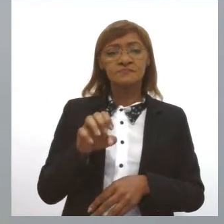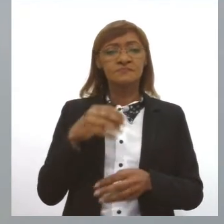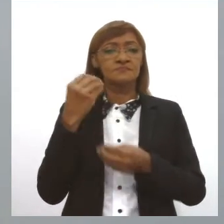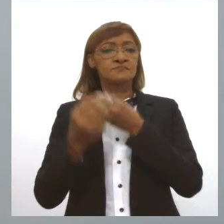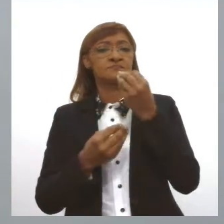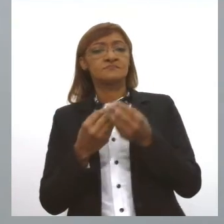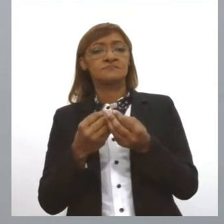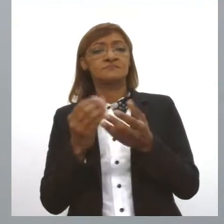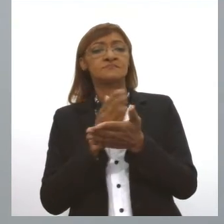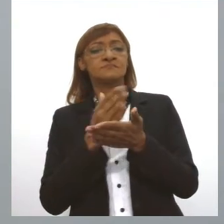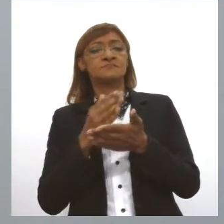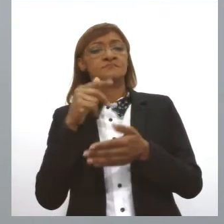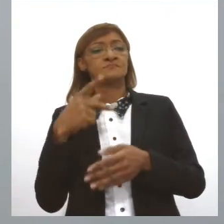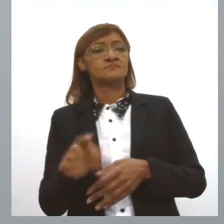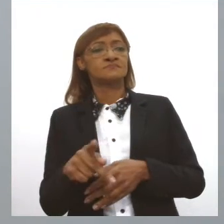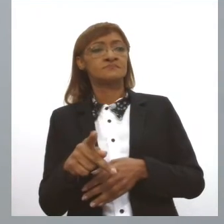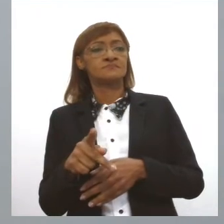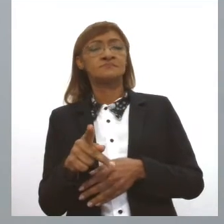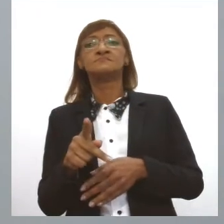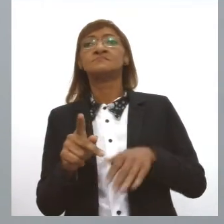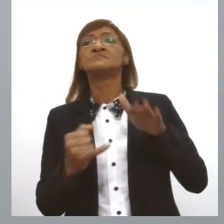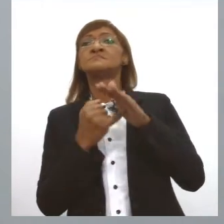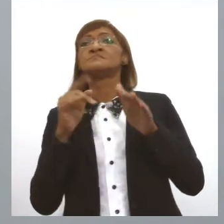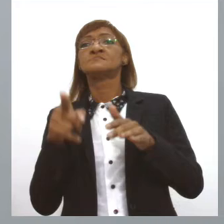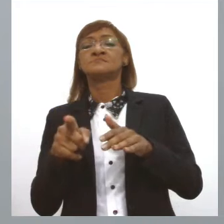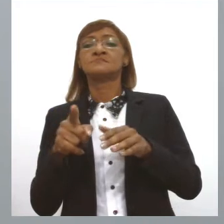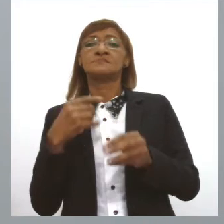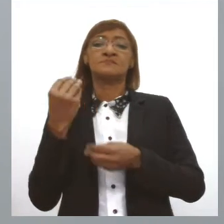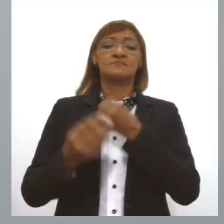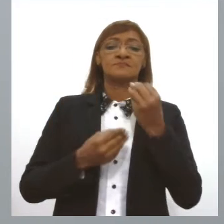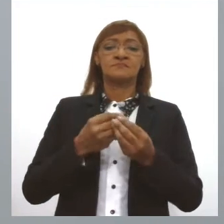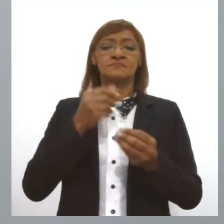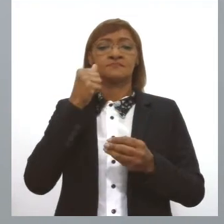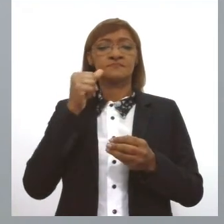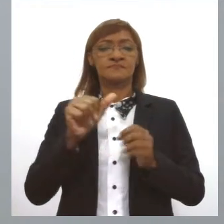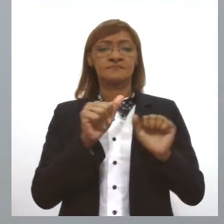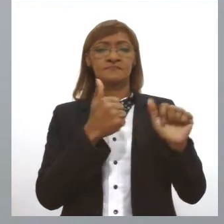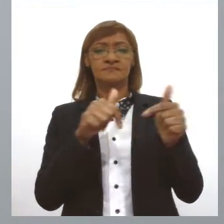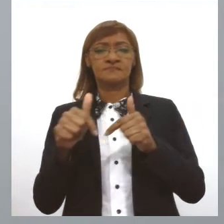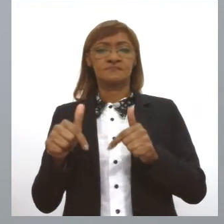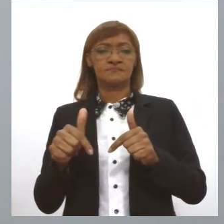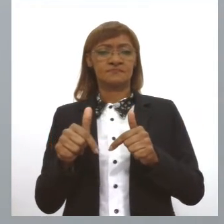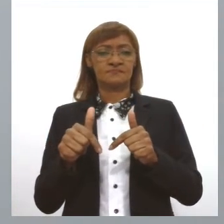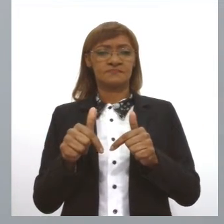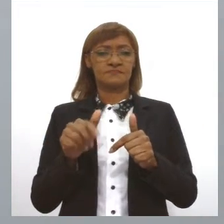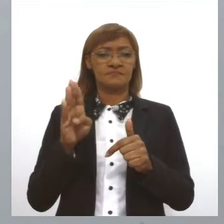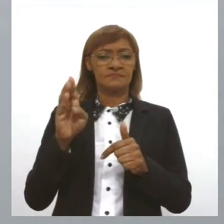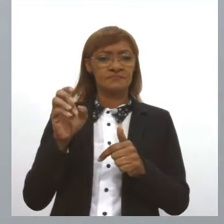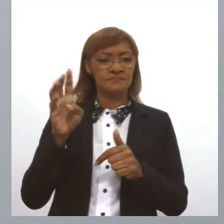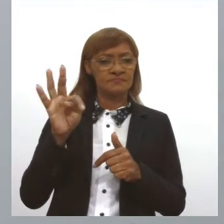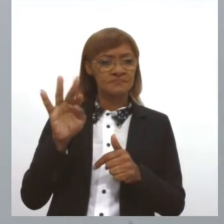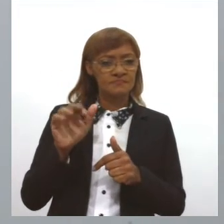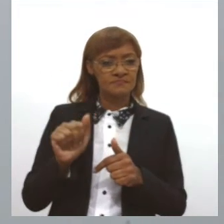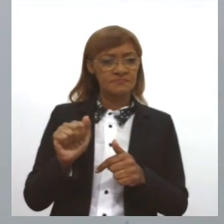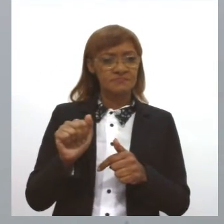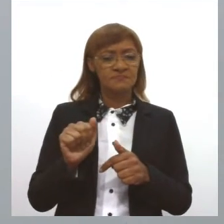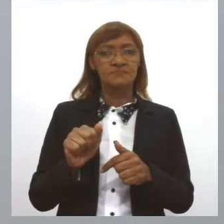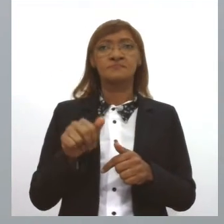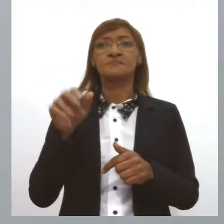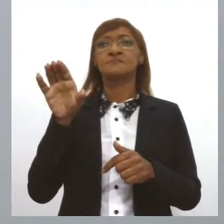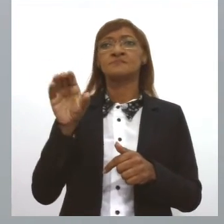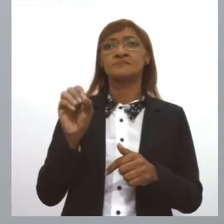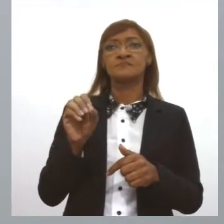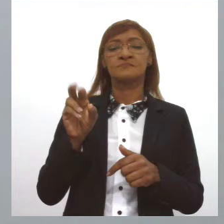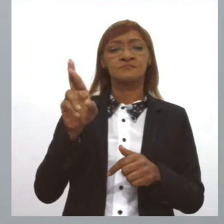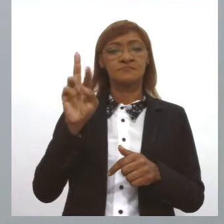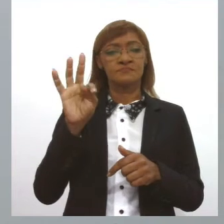a criação da Federação Brasileira pelo Progresso Feminino, sob a coordenação de Berta Lutz e Carmen Curtino. Em Sergipe, a federação teve